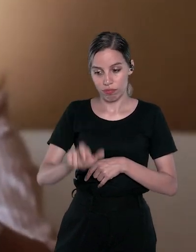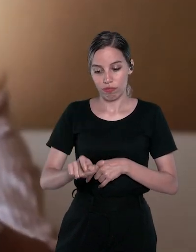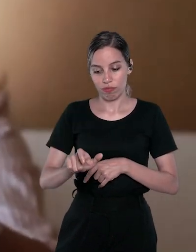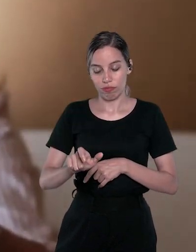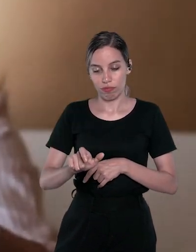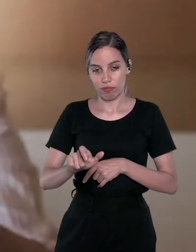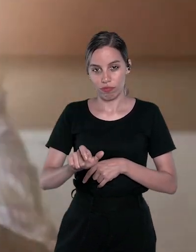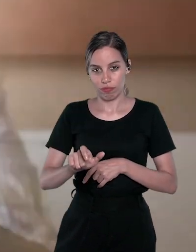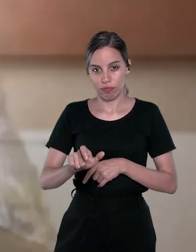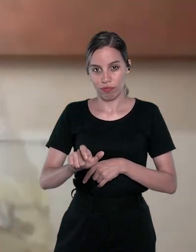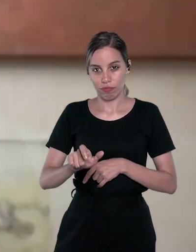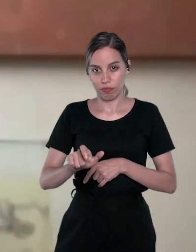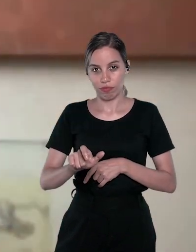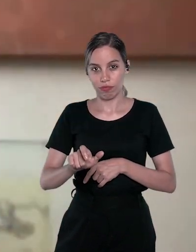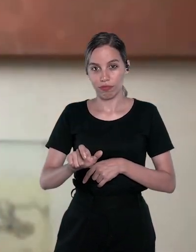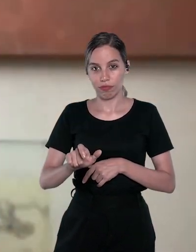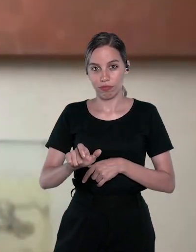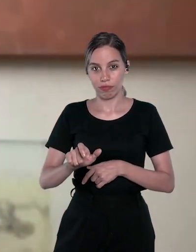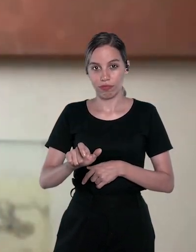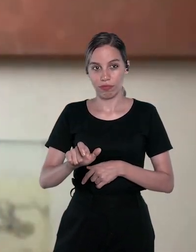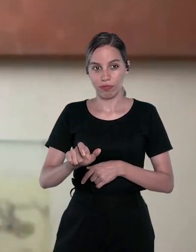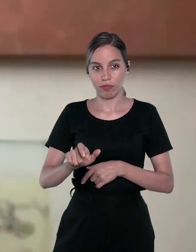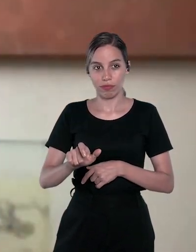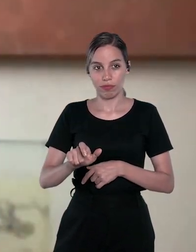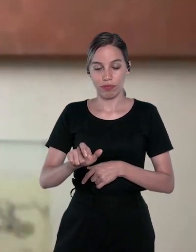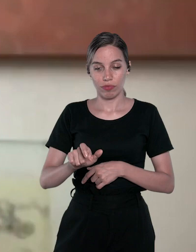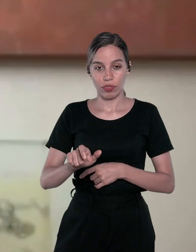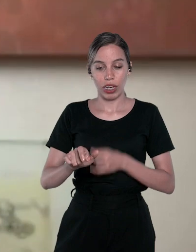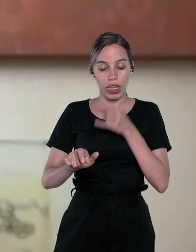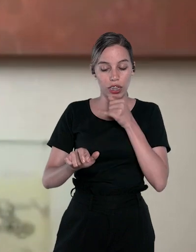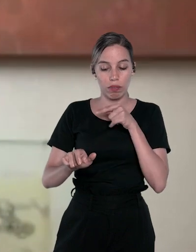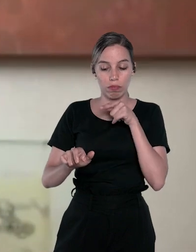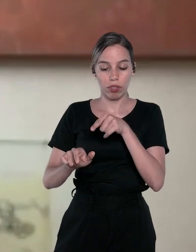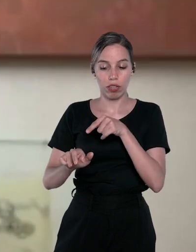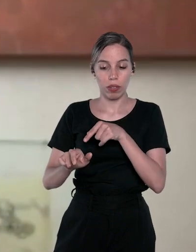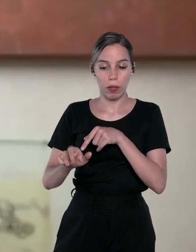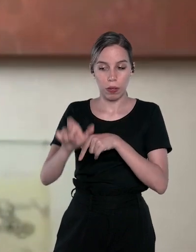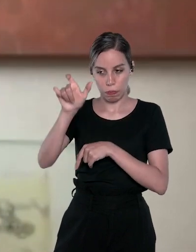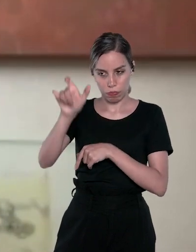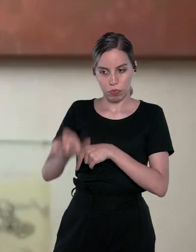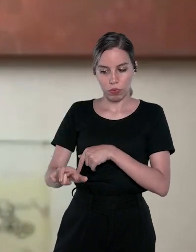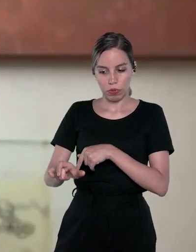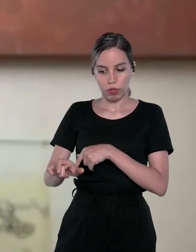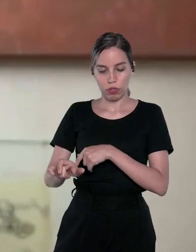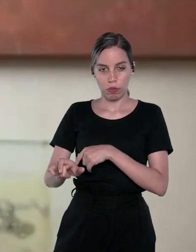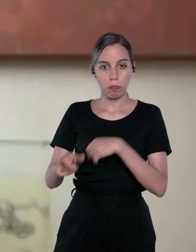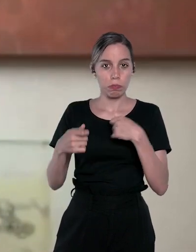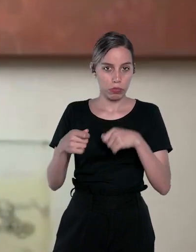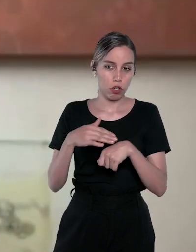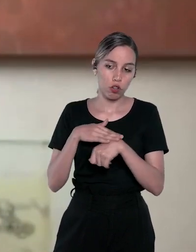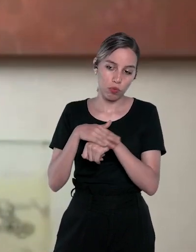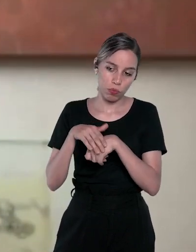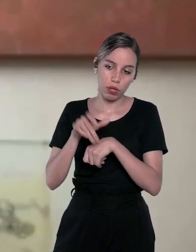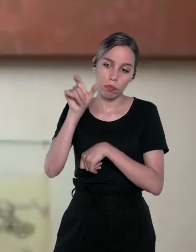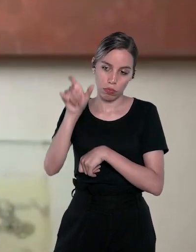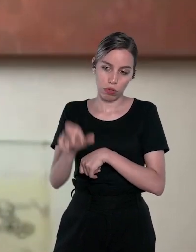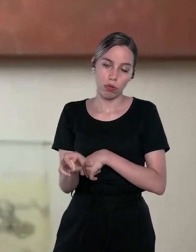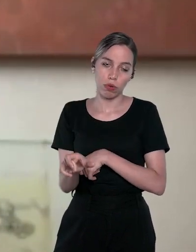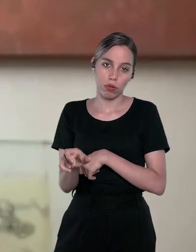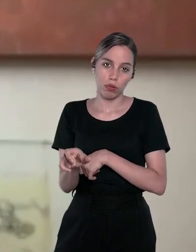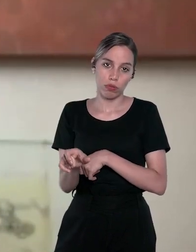quer dizer, quando você vai perfilar alguém ou biografar alguém, você tem que tratar como uma